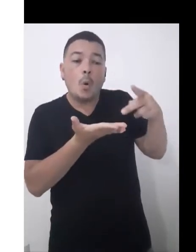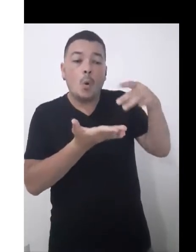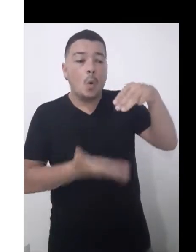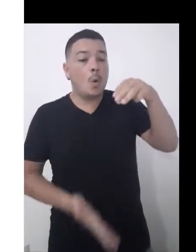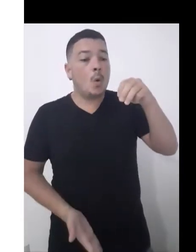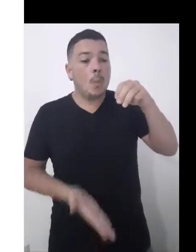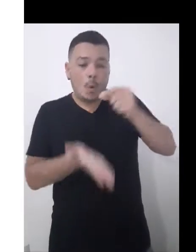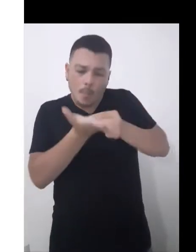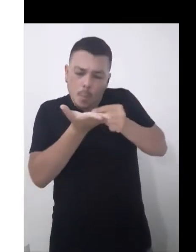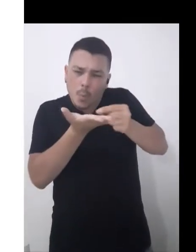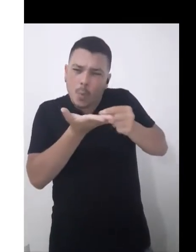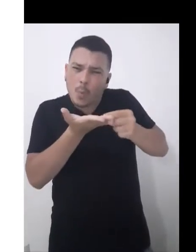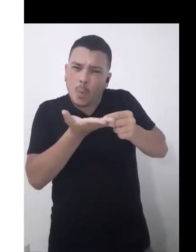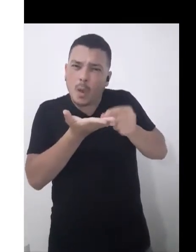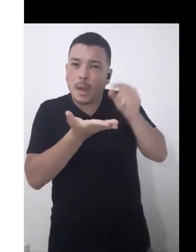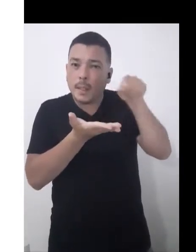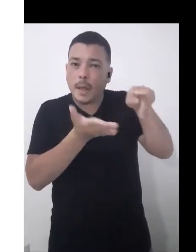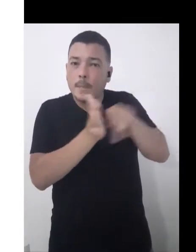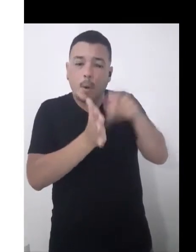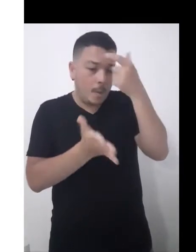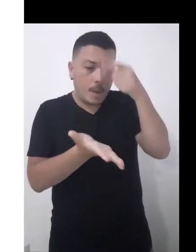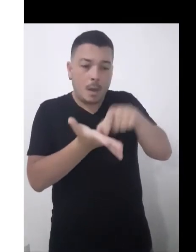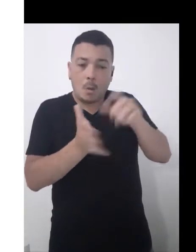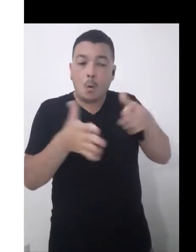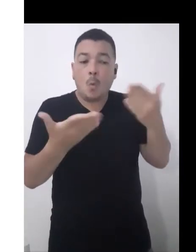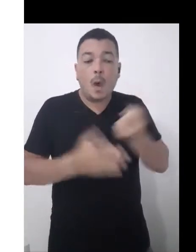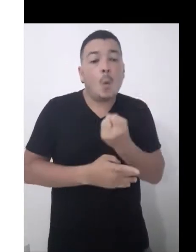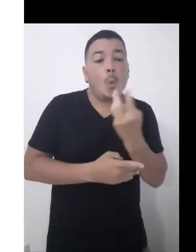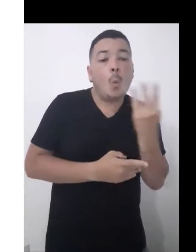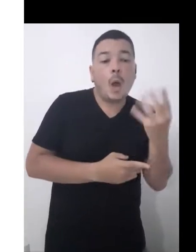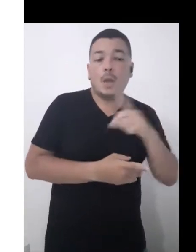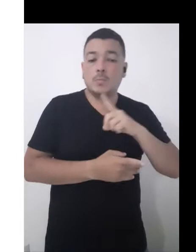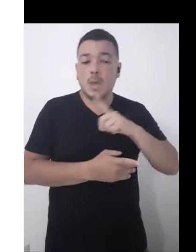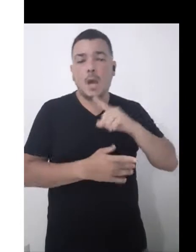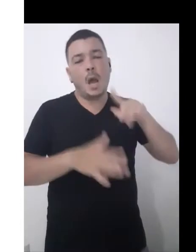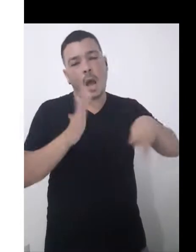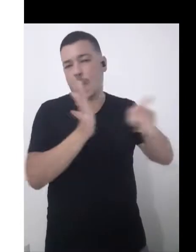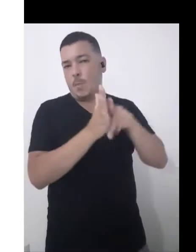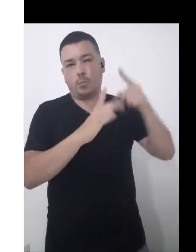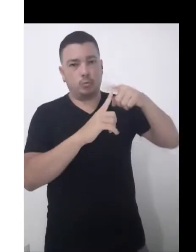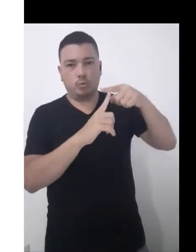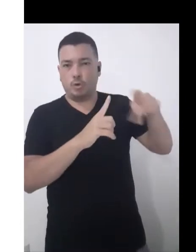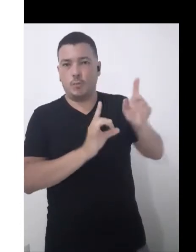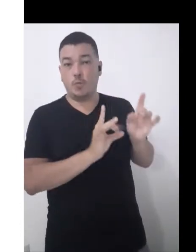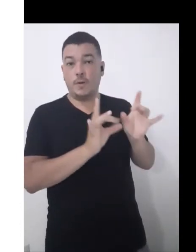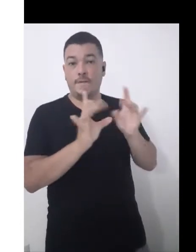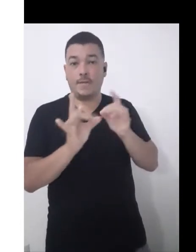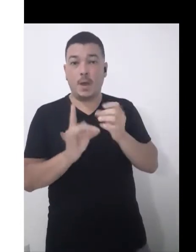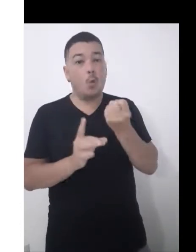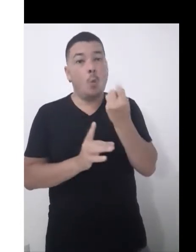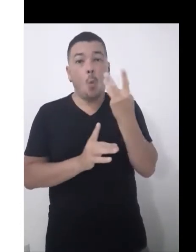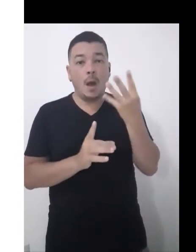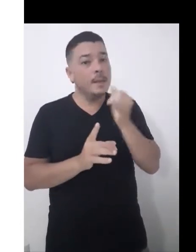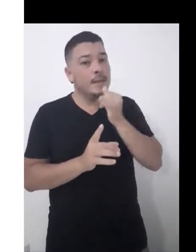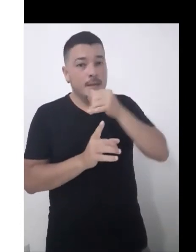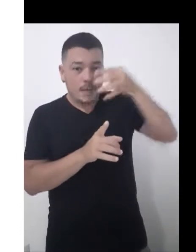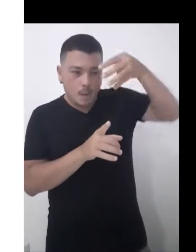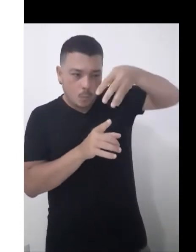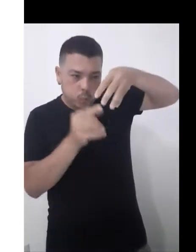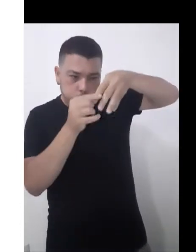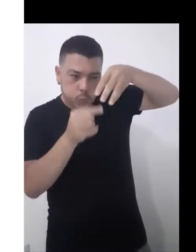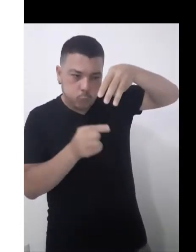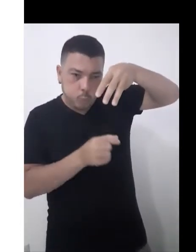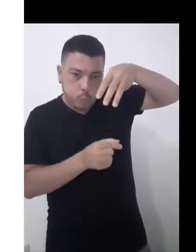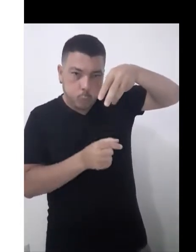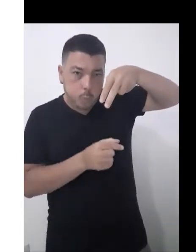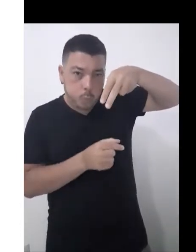de memória. Né? Aquela plaquinha verde de memória principal, de memória RAM, quantos pinos ela tem. Então ela pode ser uma versão